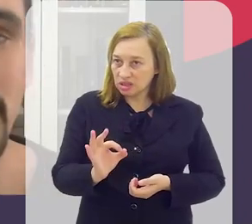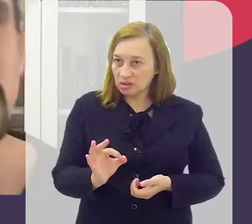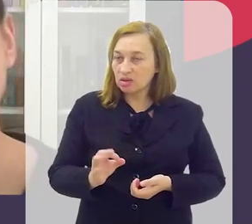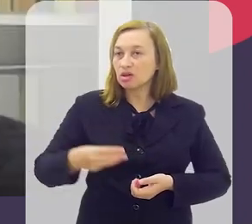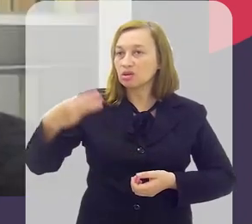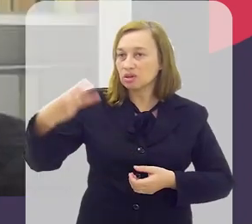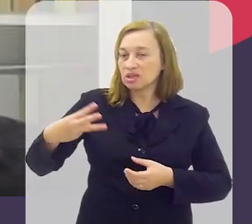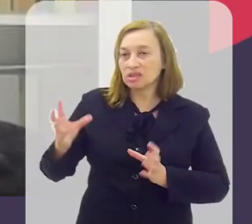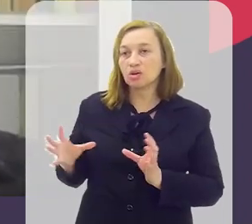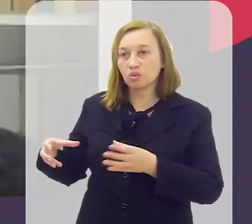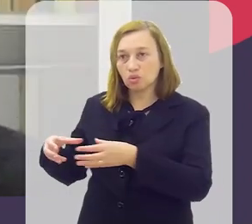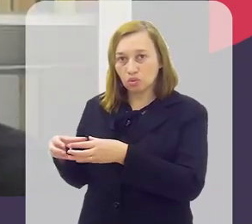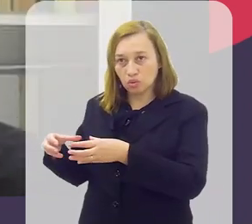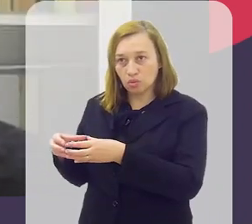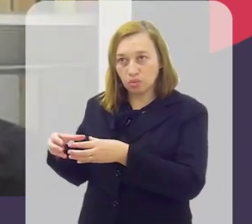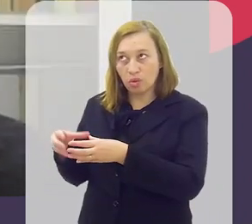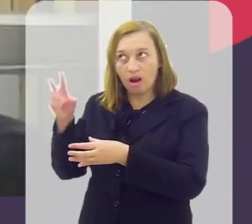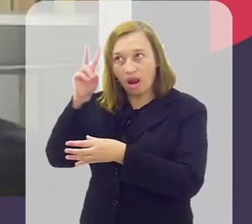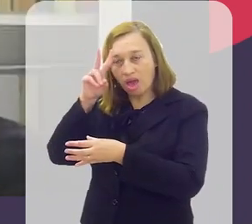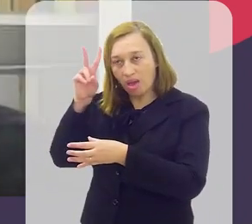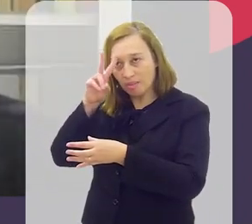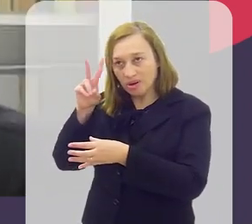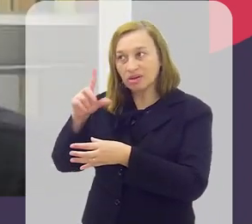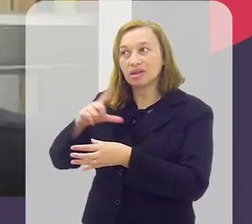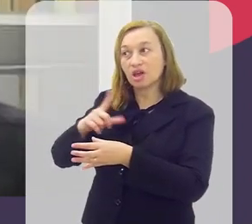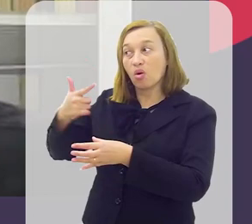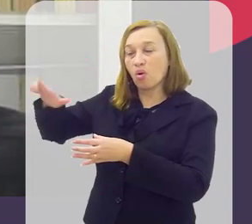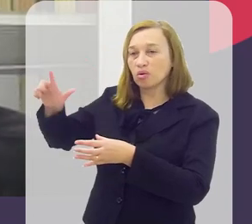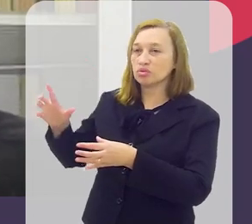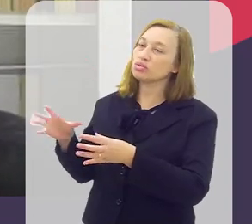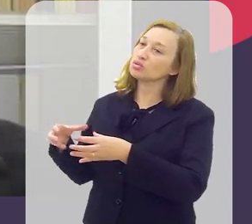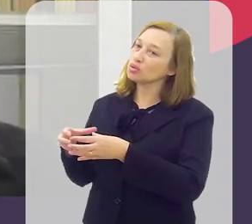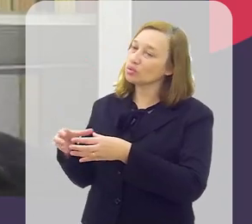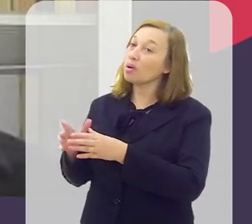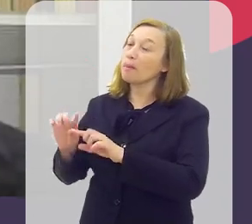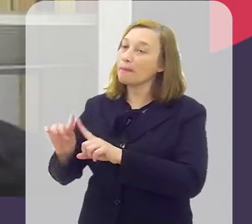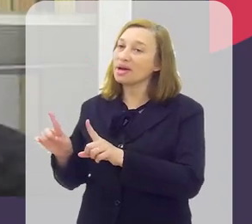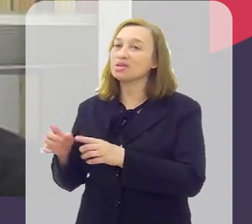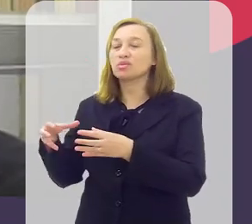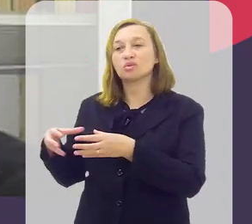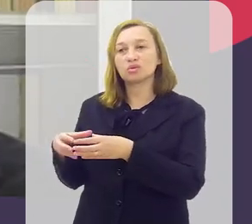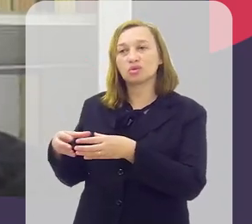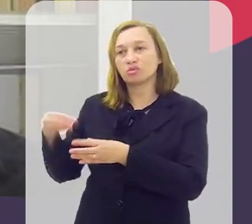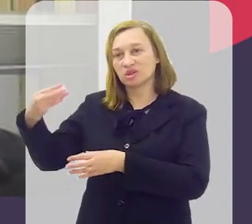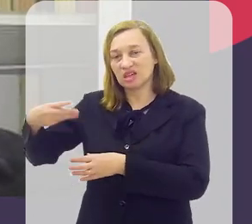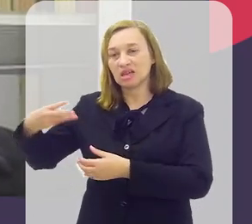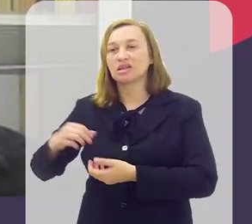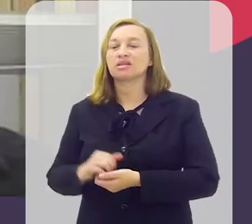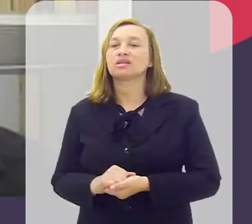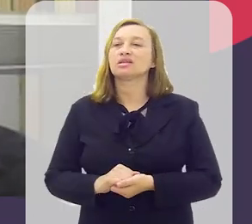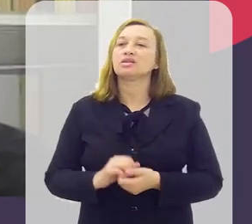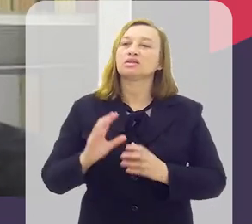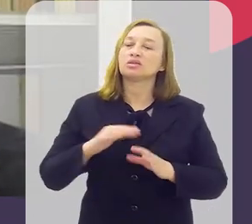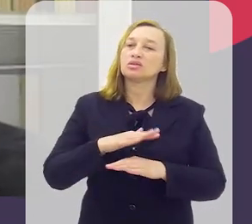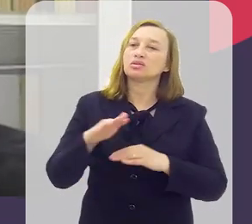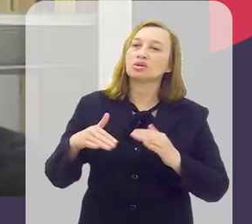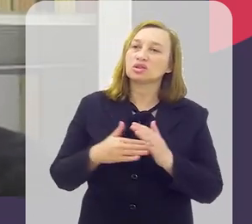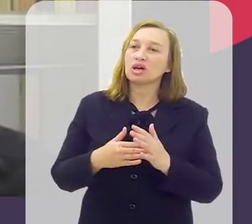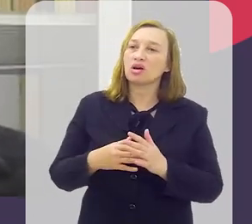65,2%. E um terceiro grupo, lembrando que existem outros grupos, né, a soma não dá 100%, mas um terceiro, que